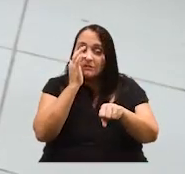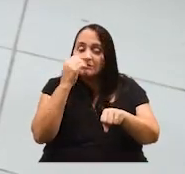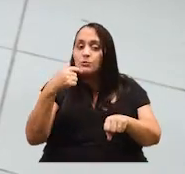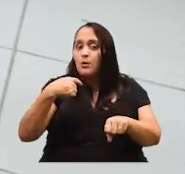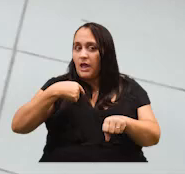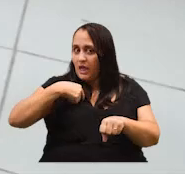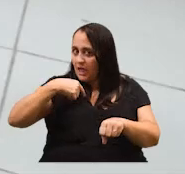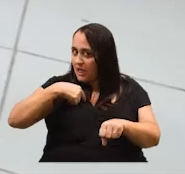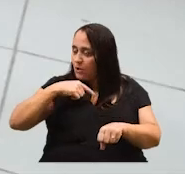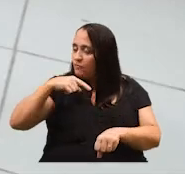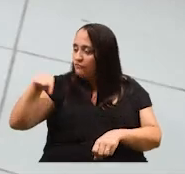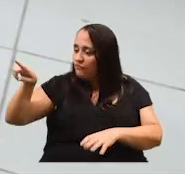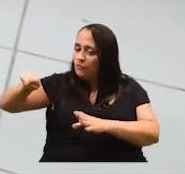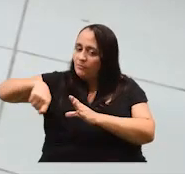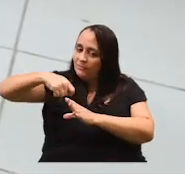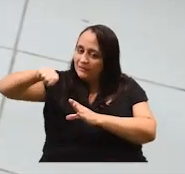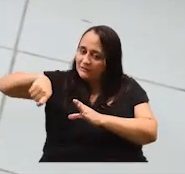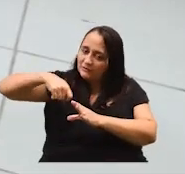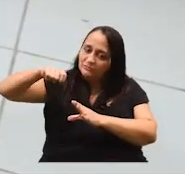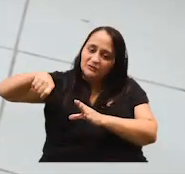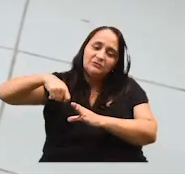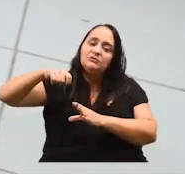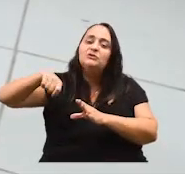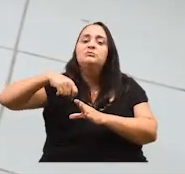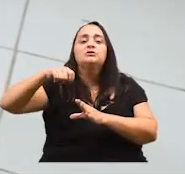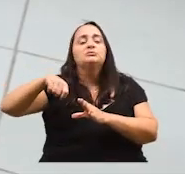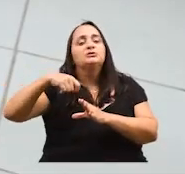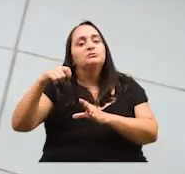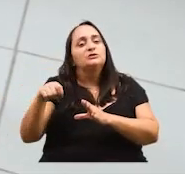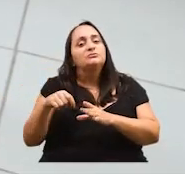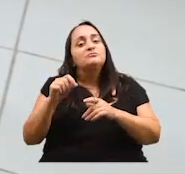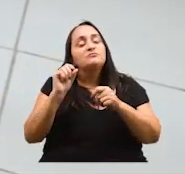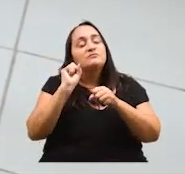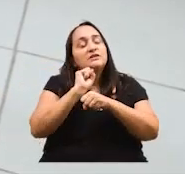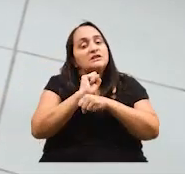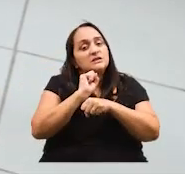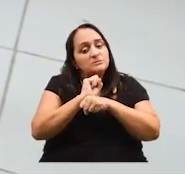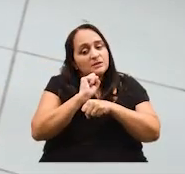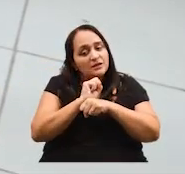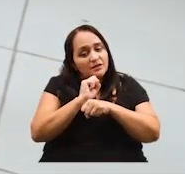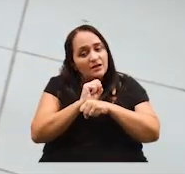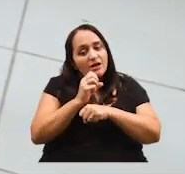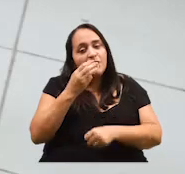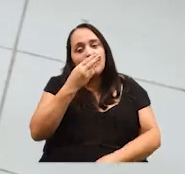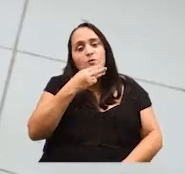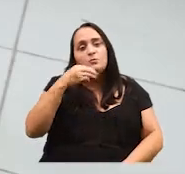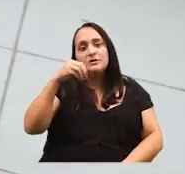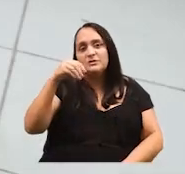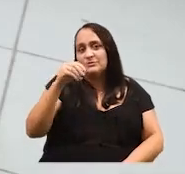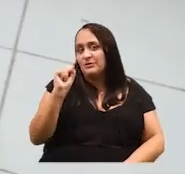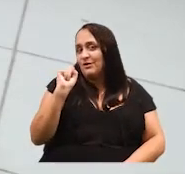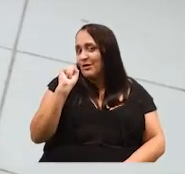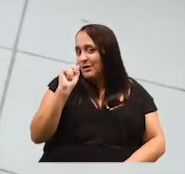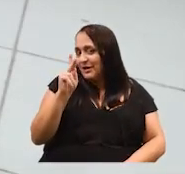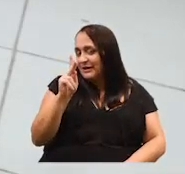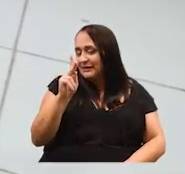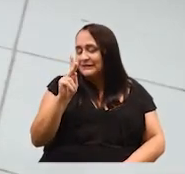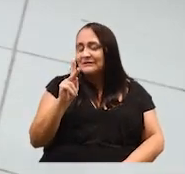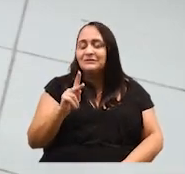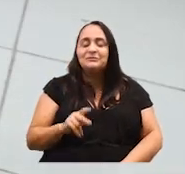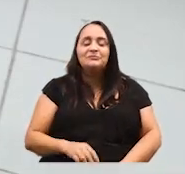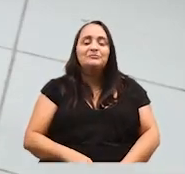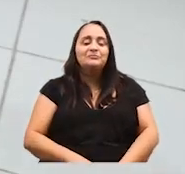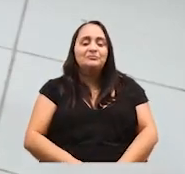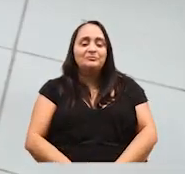fogo? Só mexer. Mexer e esperar o açúcar derreter para dar o ponto da cocada. Combinado? Vocês vão aproveitando